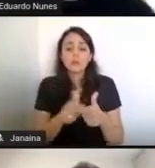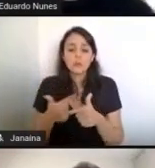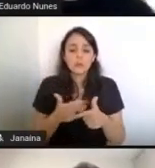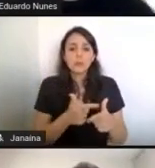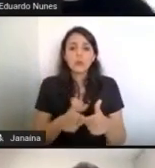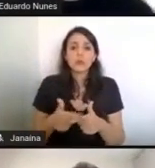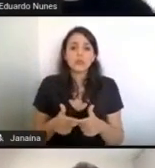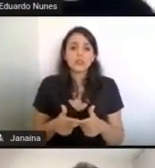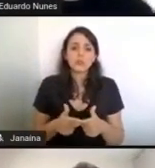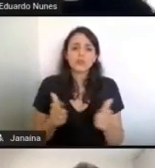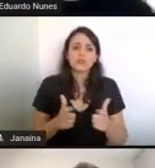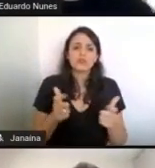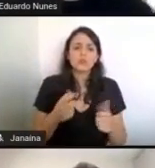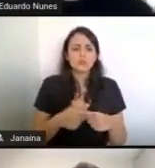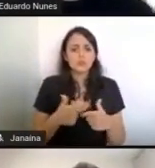que a gente não consegue